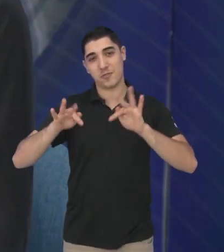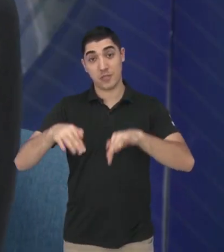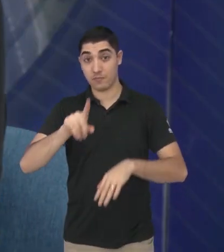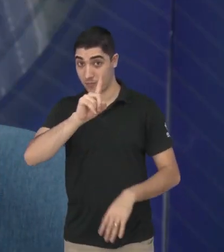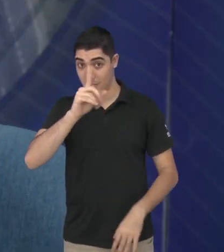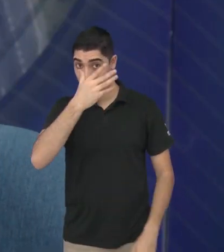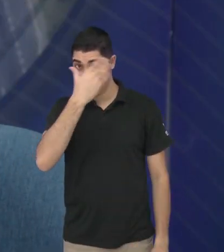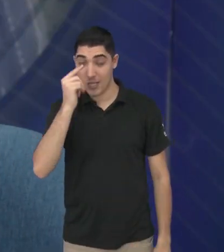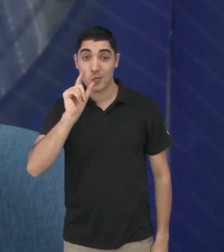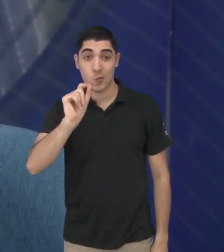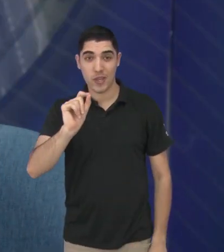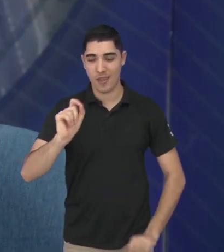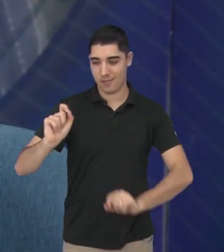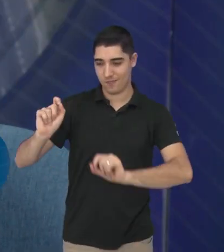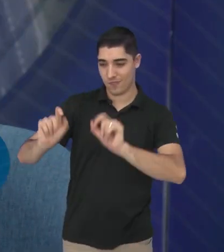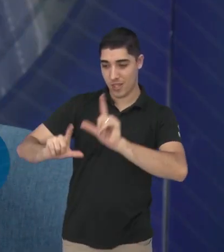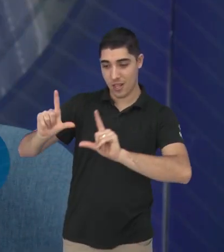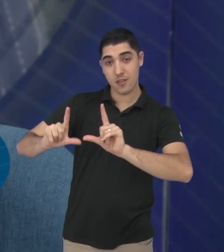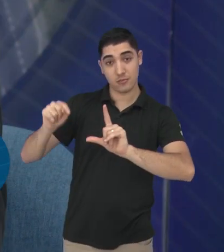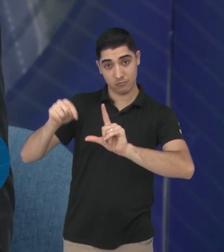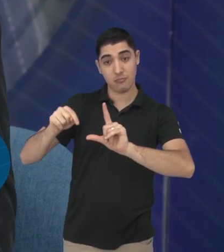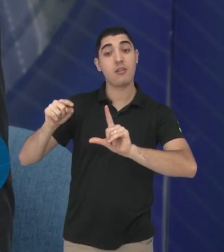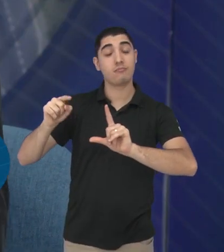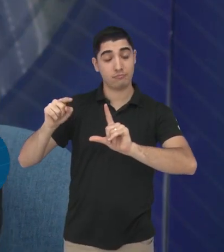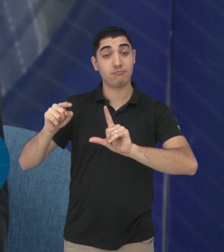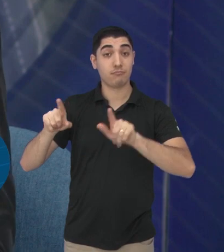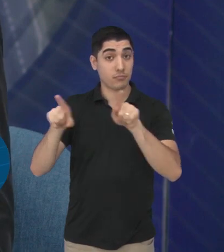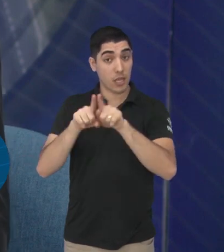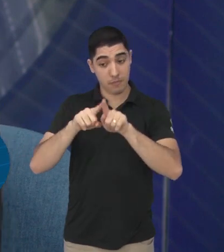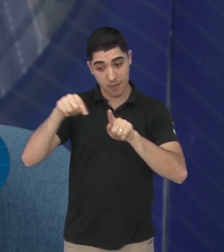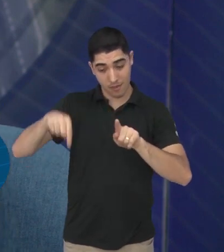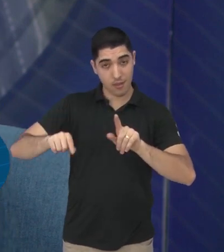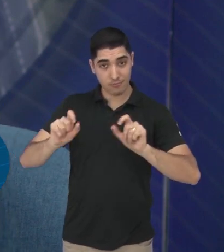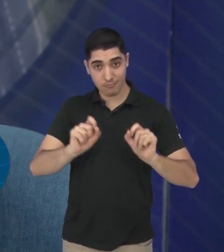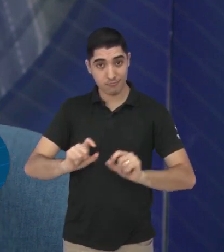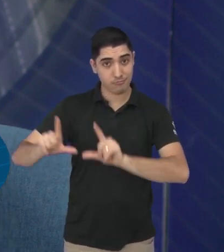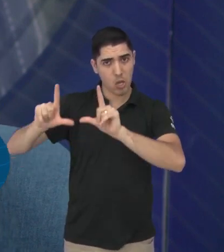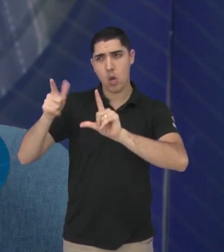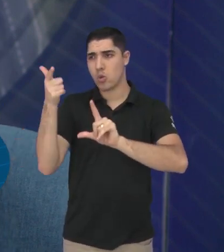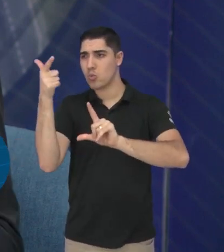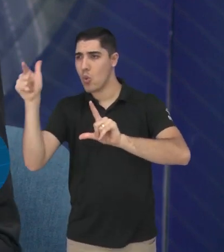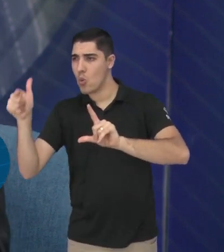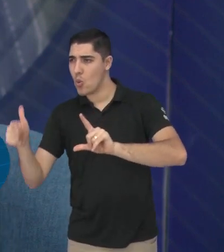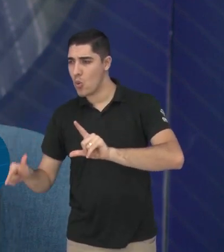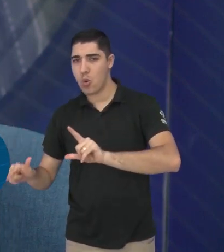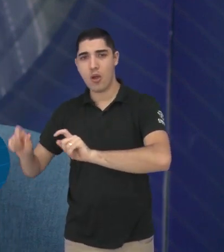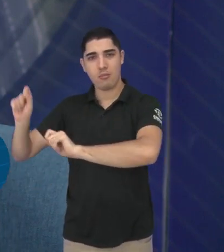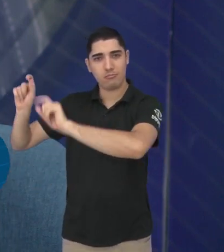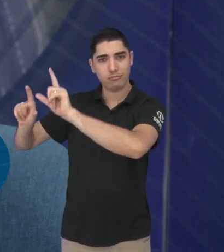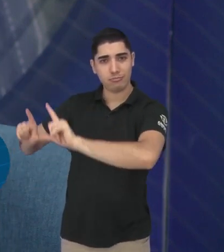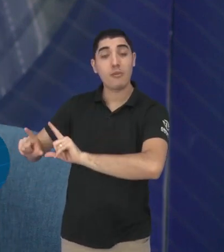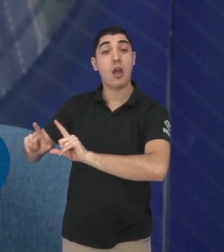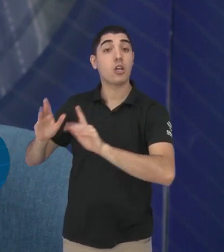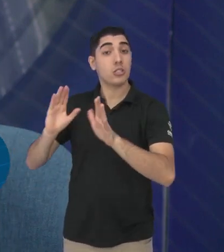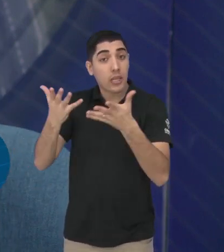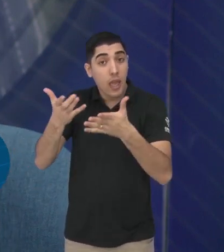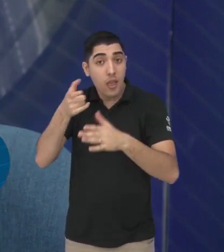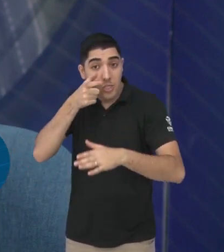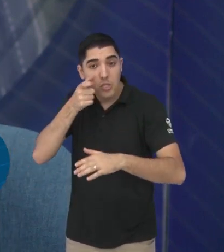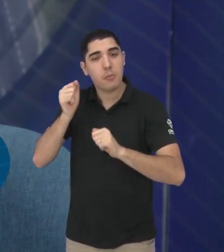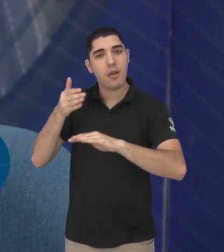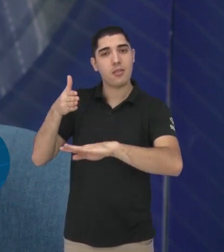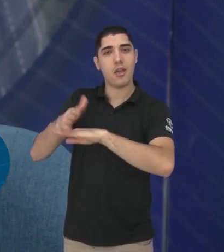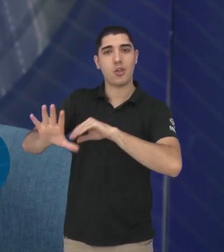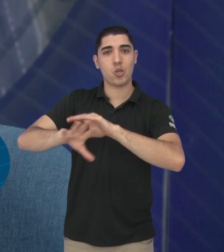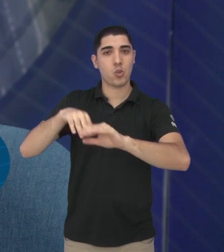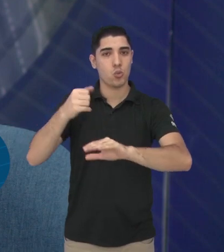aqui. Não se esqueça que para rever todo o nosso conteúdo, inclusive este programa e os demais da nossa programação, é só acessar o